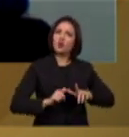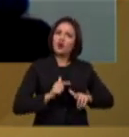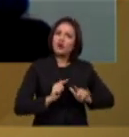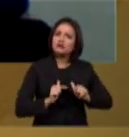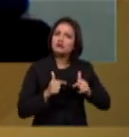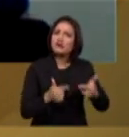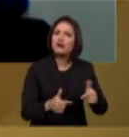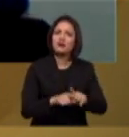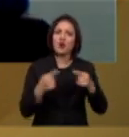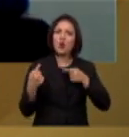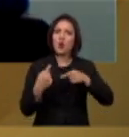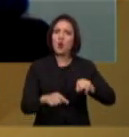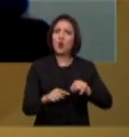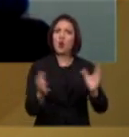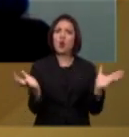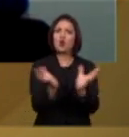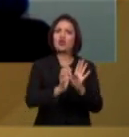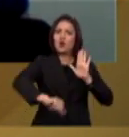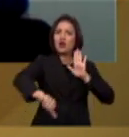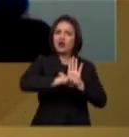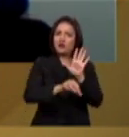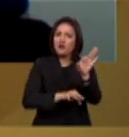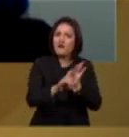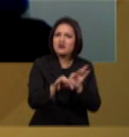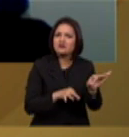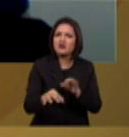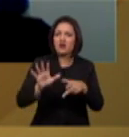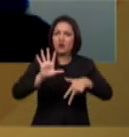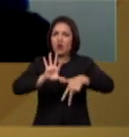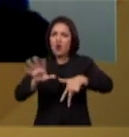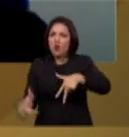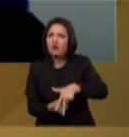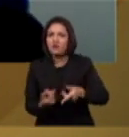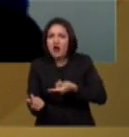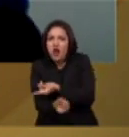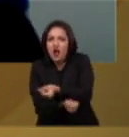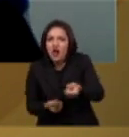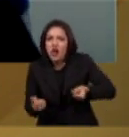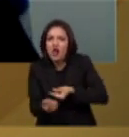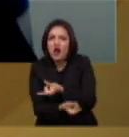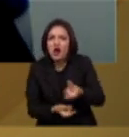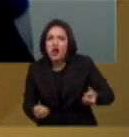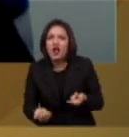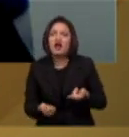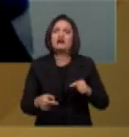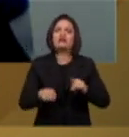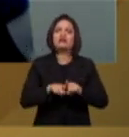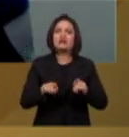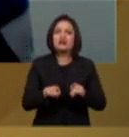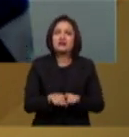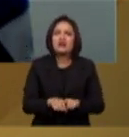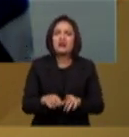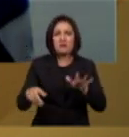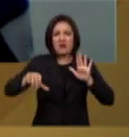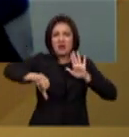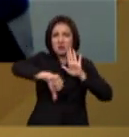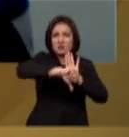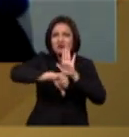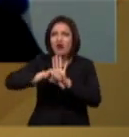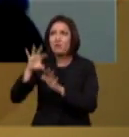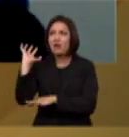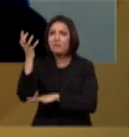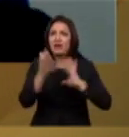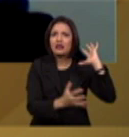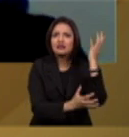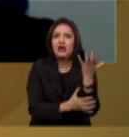crime organizado, a corrupção, a lavagem de dinheiro, os delitos ambientais, o combate à violência